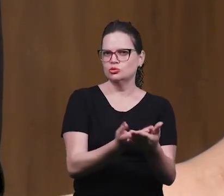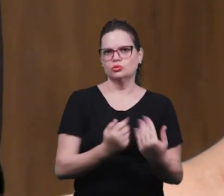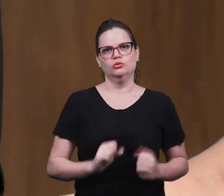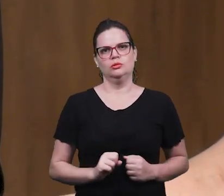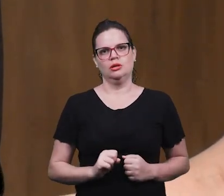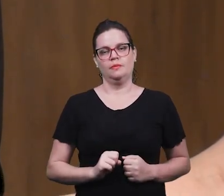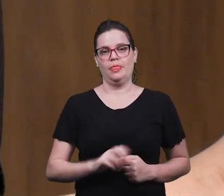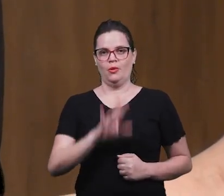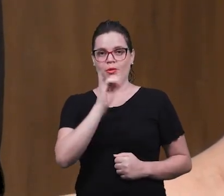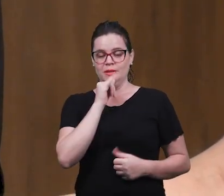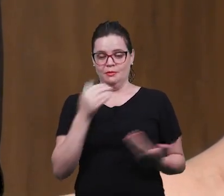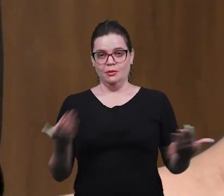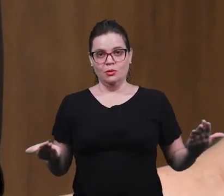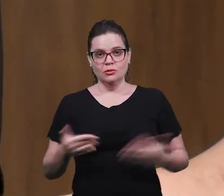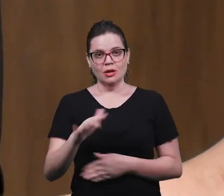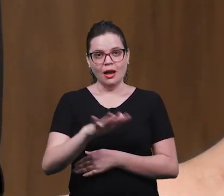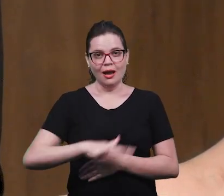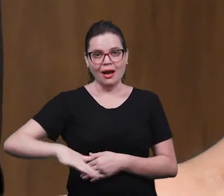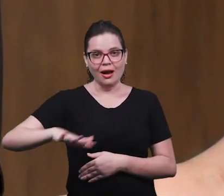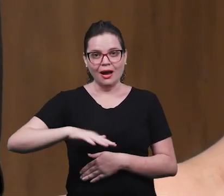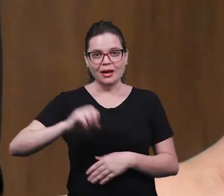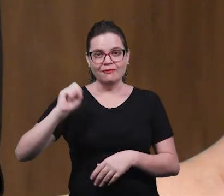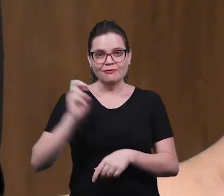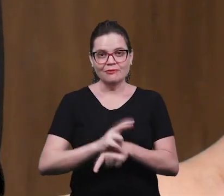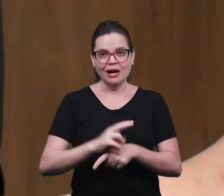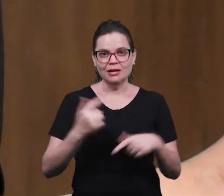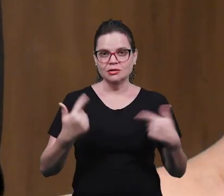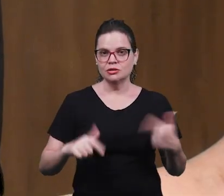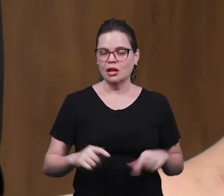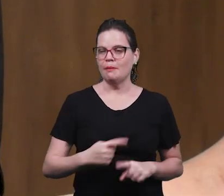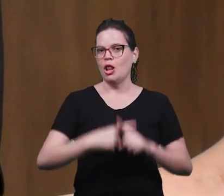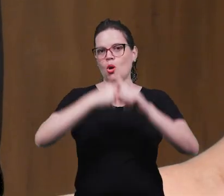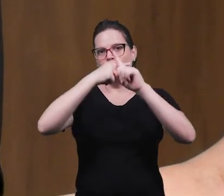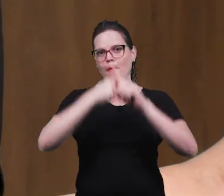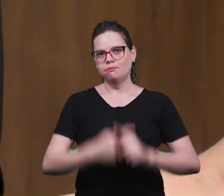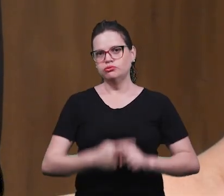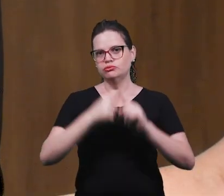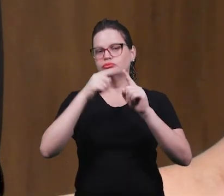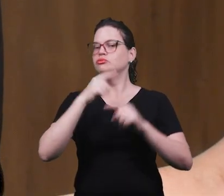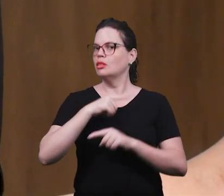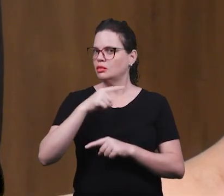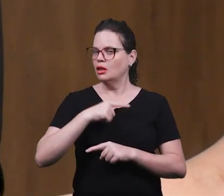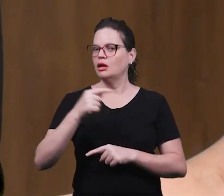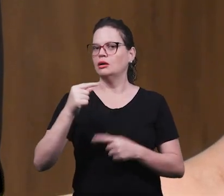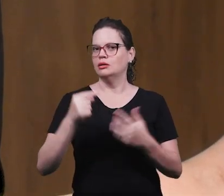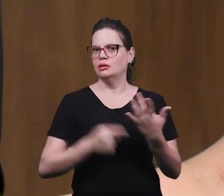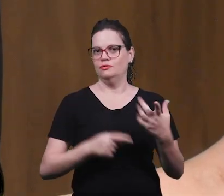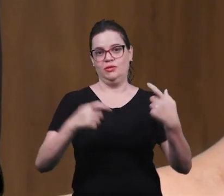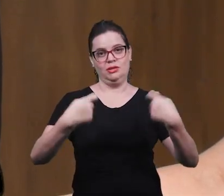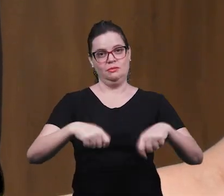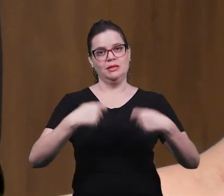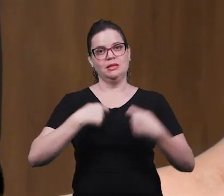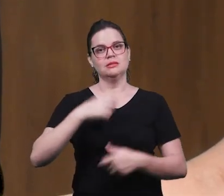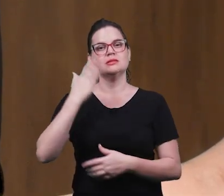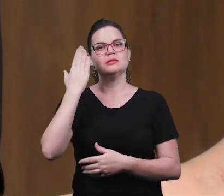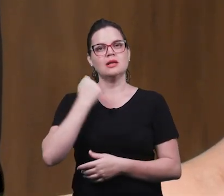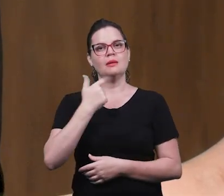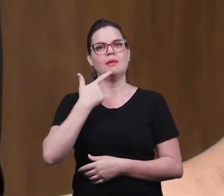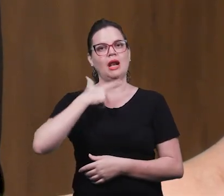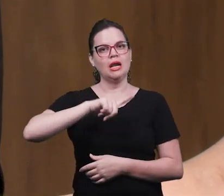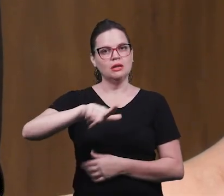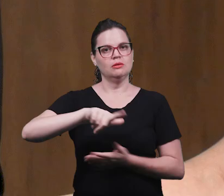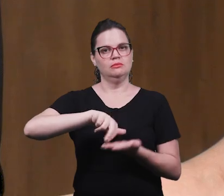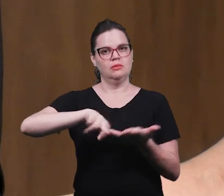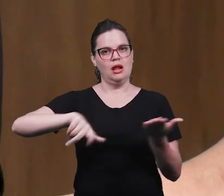Hoje o mercado de trabalho é muito, muito competitivo. Então, línguas,